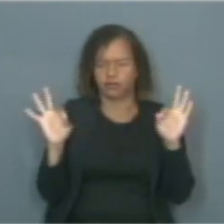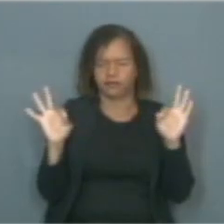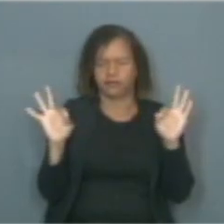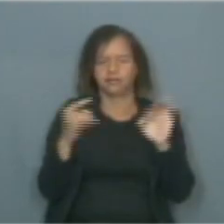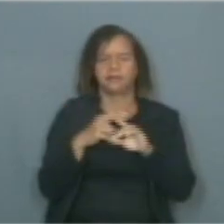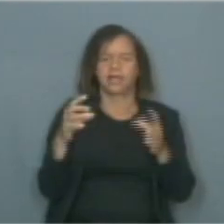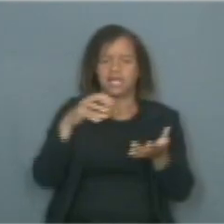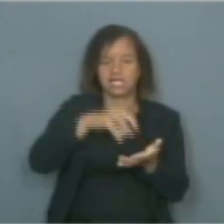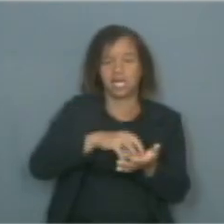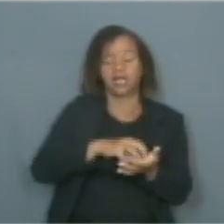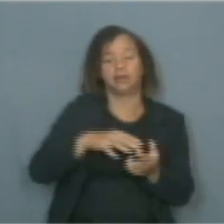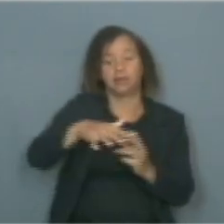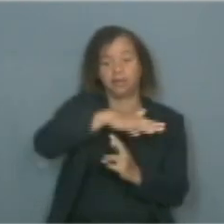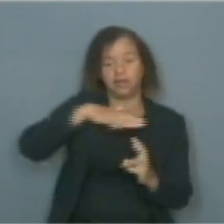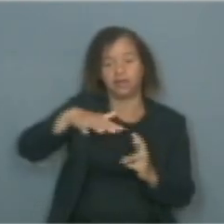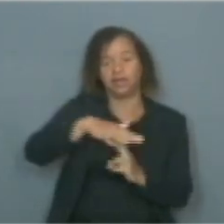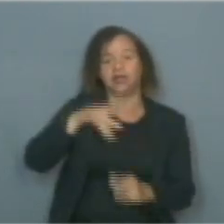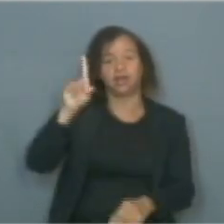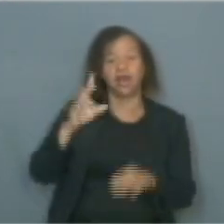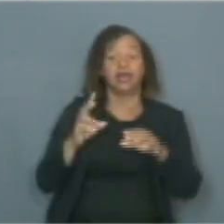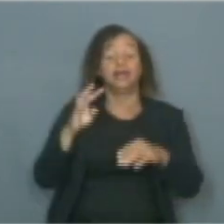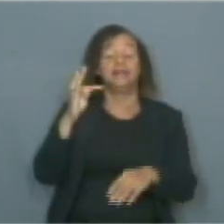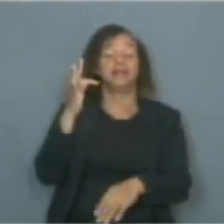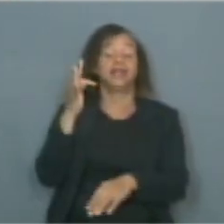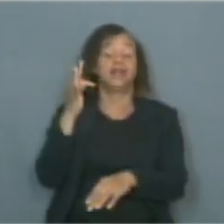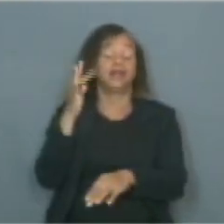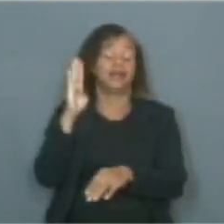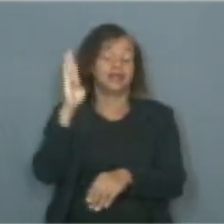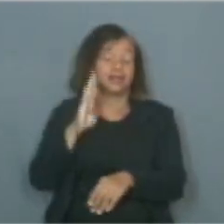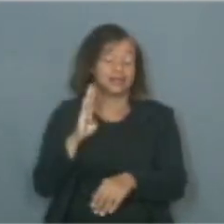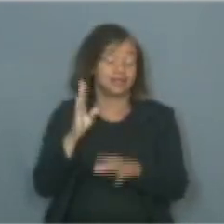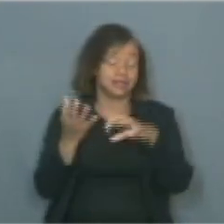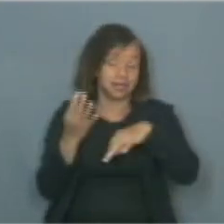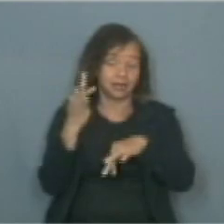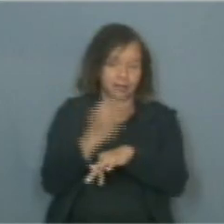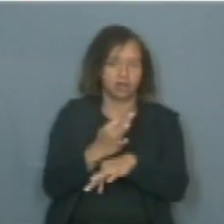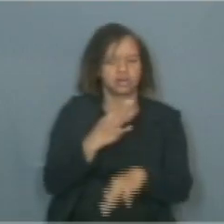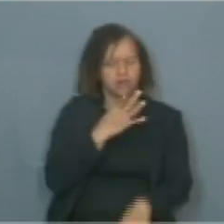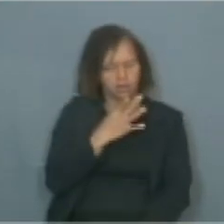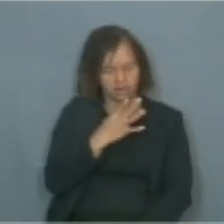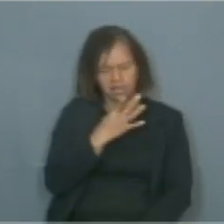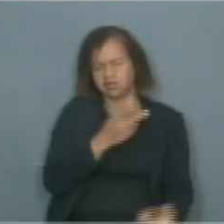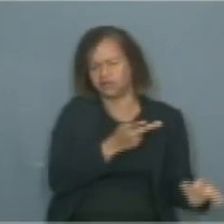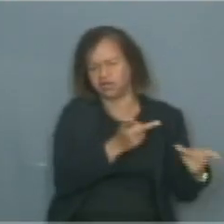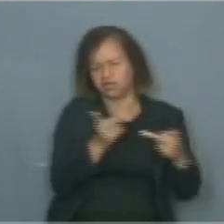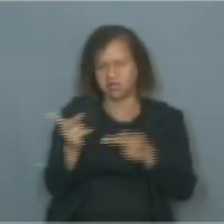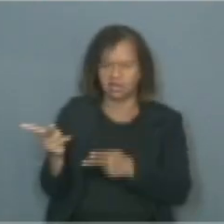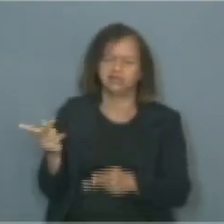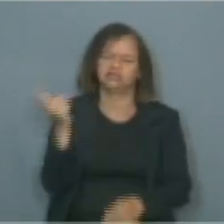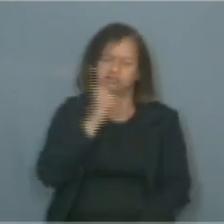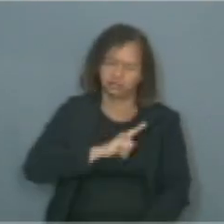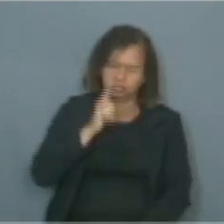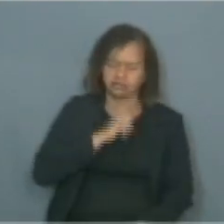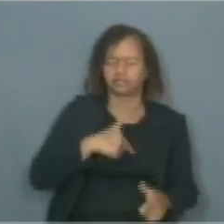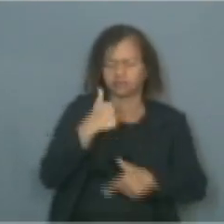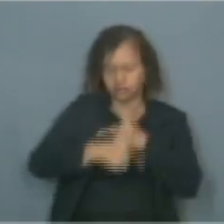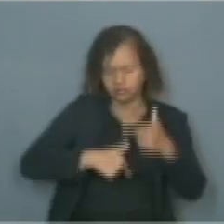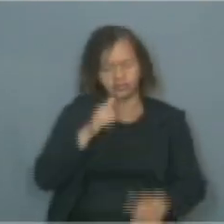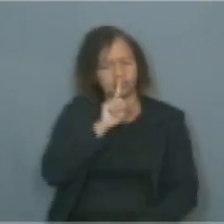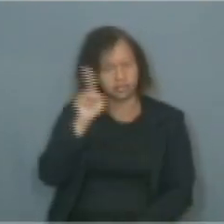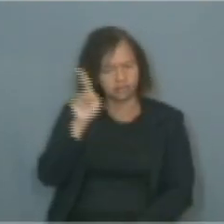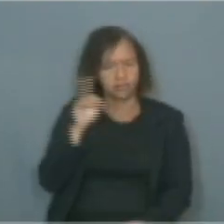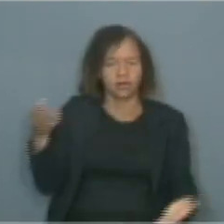Aquele centro metropolitano que funciona na Brasília Teimosa, que eu também conheço muito bem, visito e consigo fazer alguns trabalhos